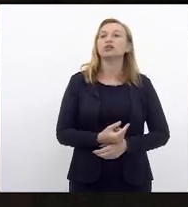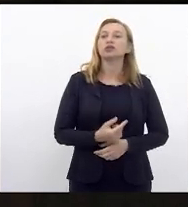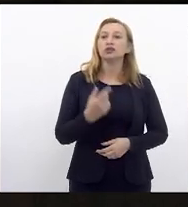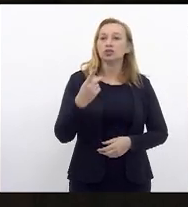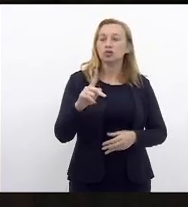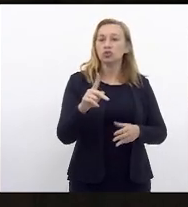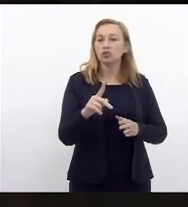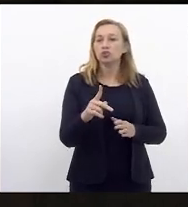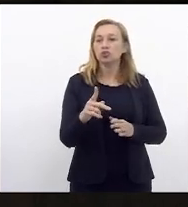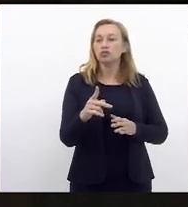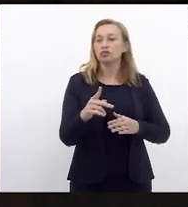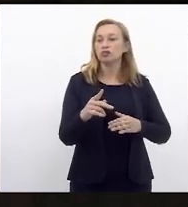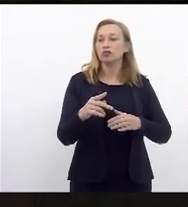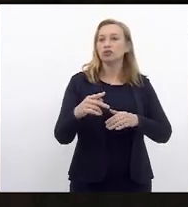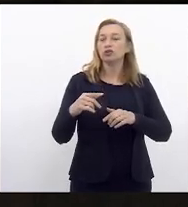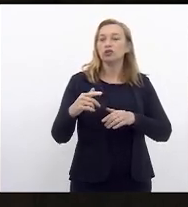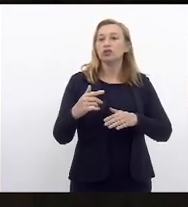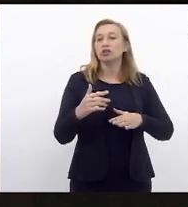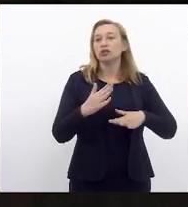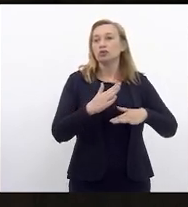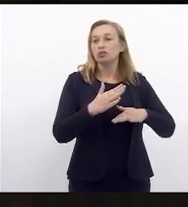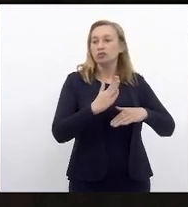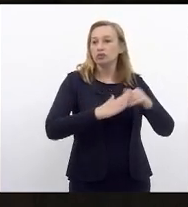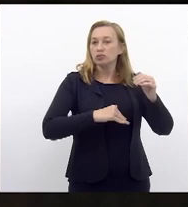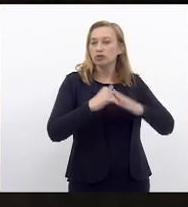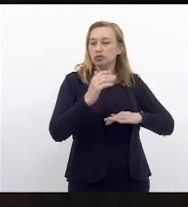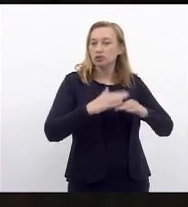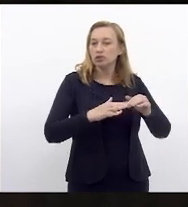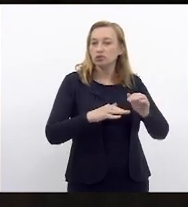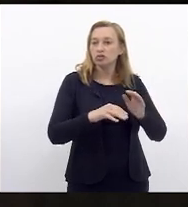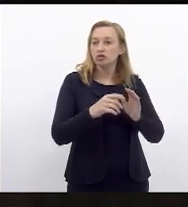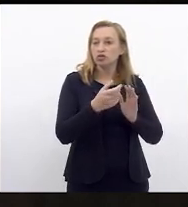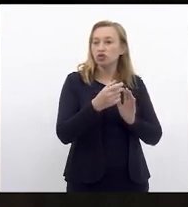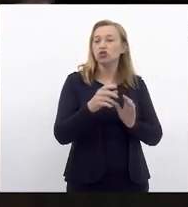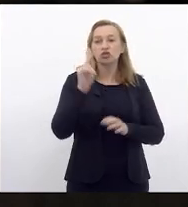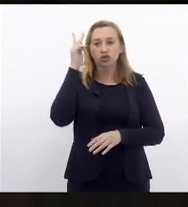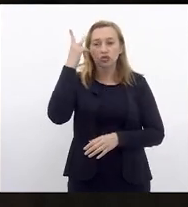da sua carreira histórica e de tirar dúvida dos deputados.